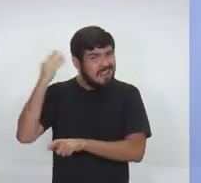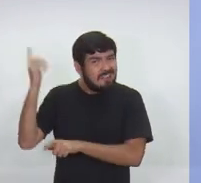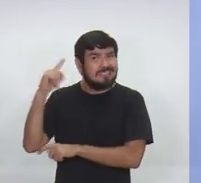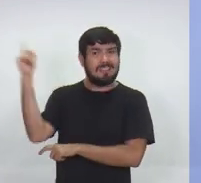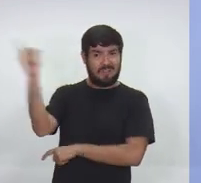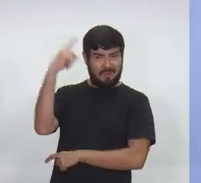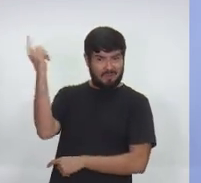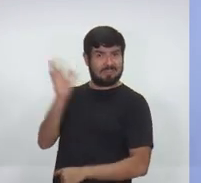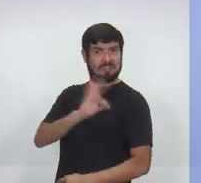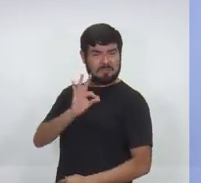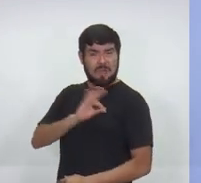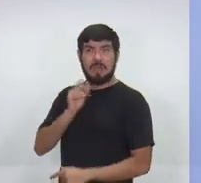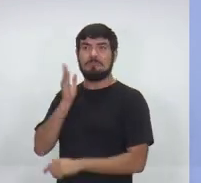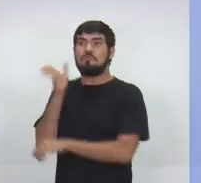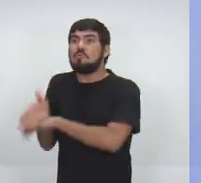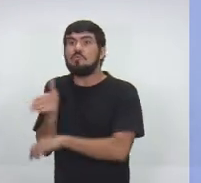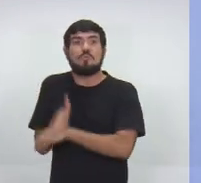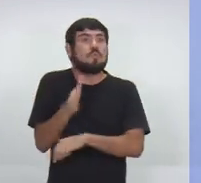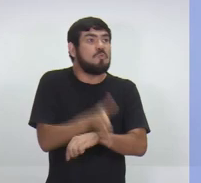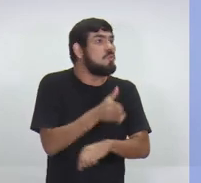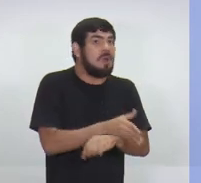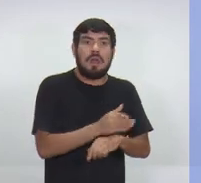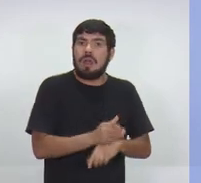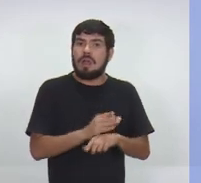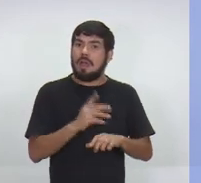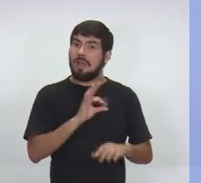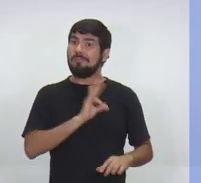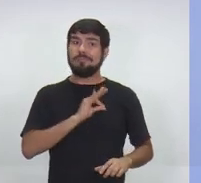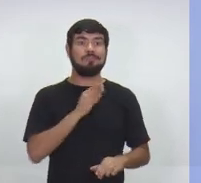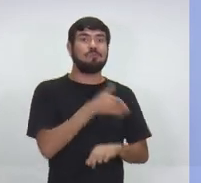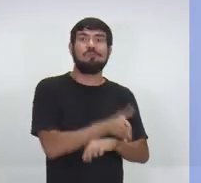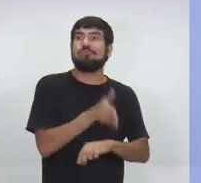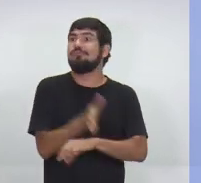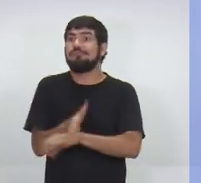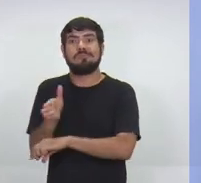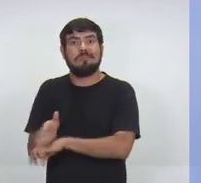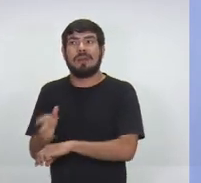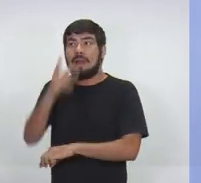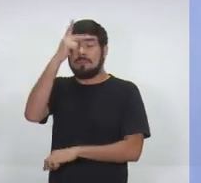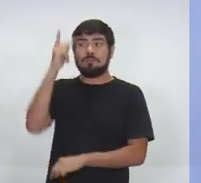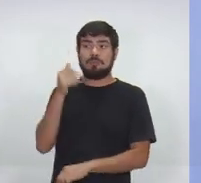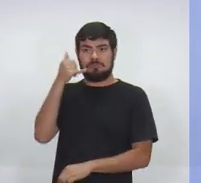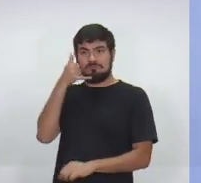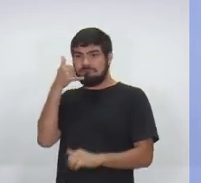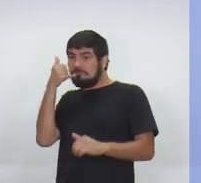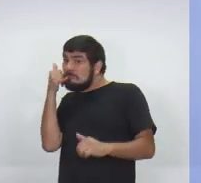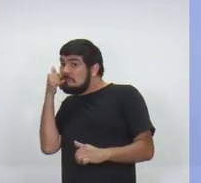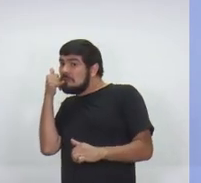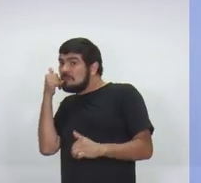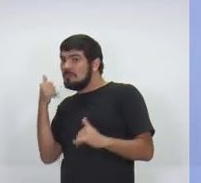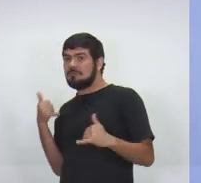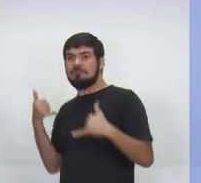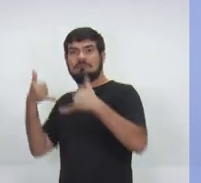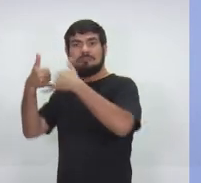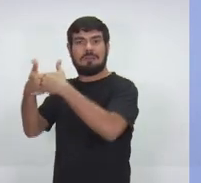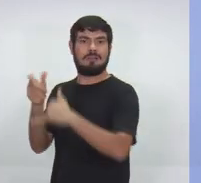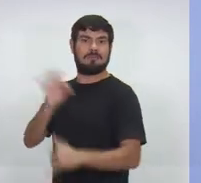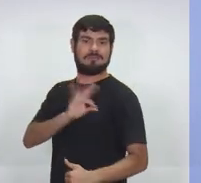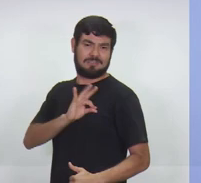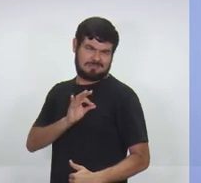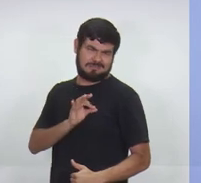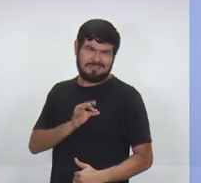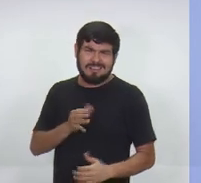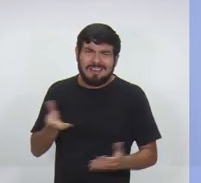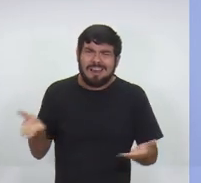funcionava era uma polícia comunitária presente a pessoa tinha o telefone da viatura ligava a viatura e como